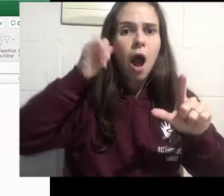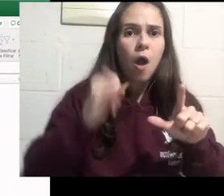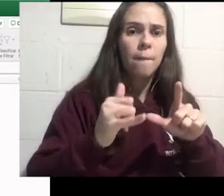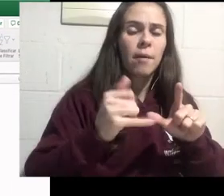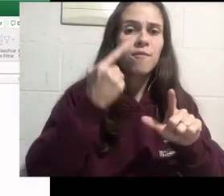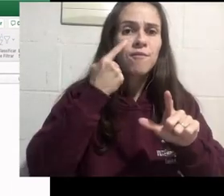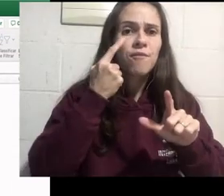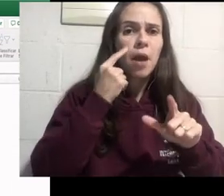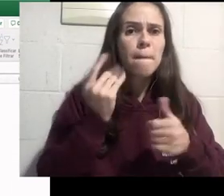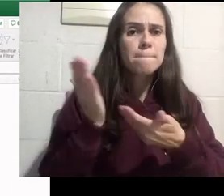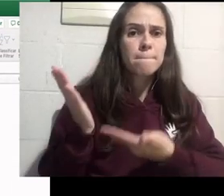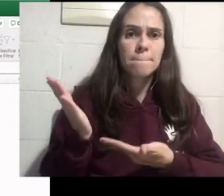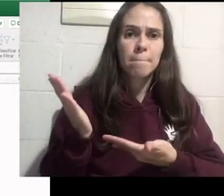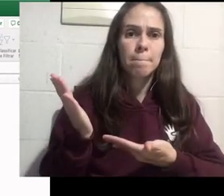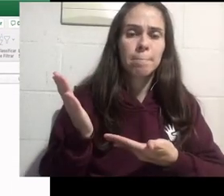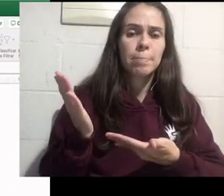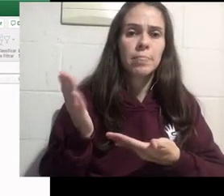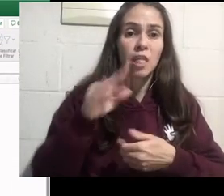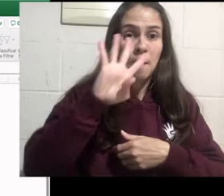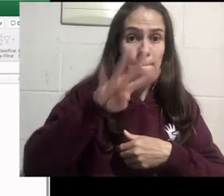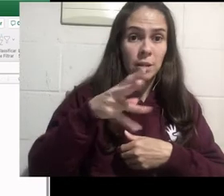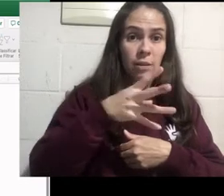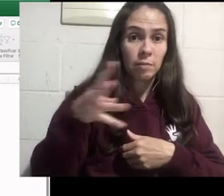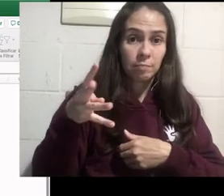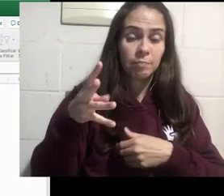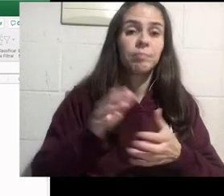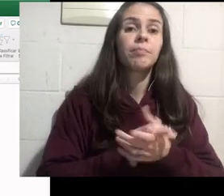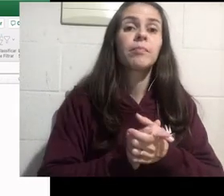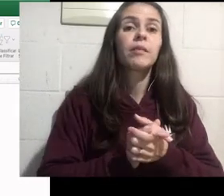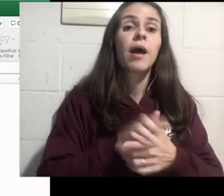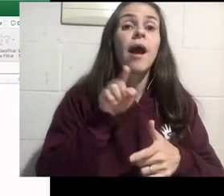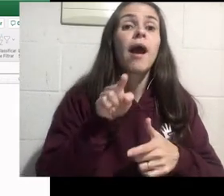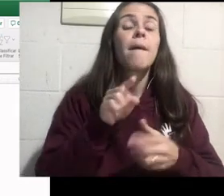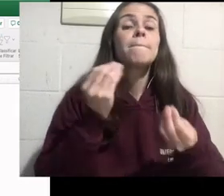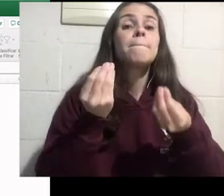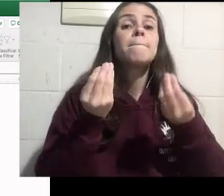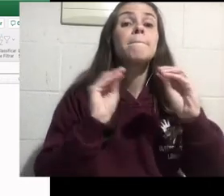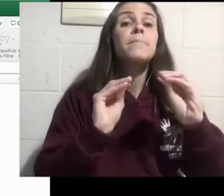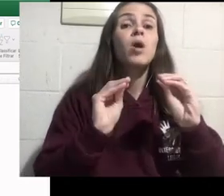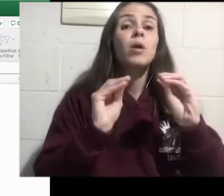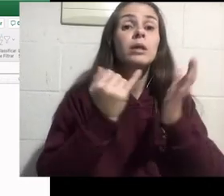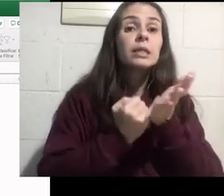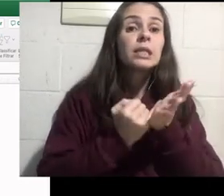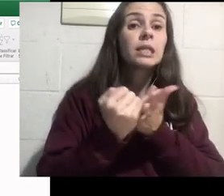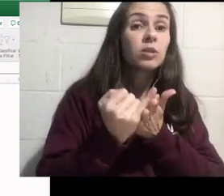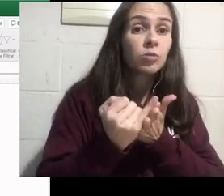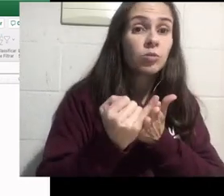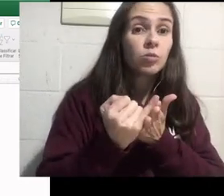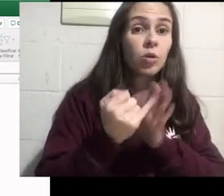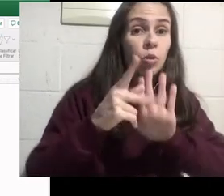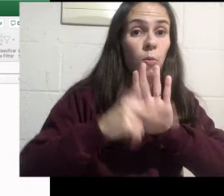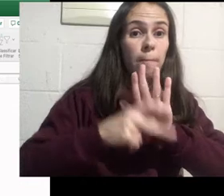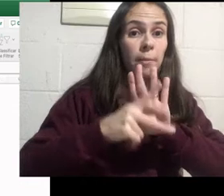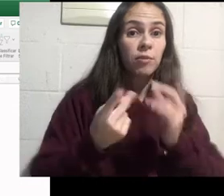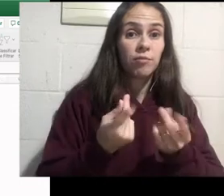vocês vão ver essa primeira planilha, essa primeira tela, em que nós temos a parte inicial do